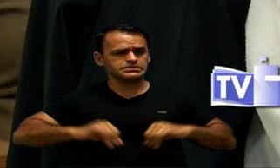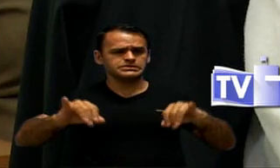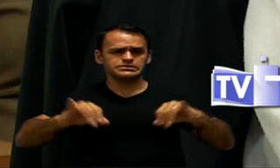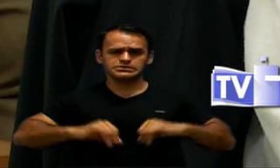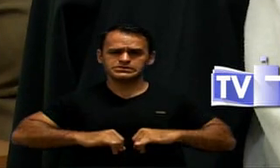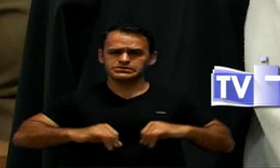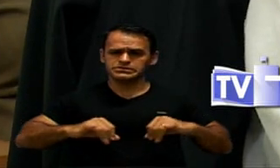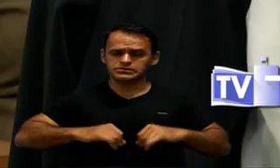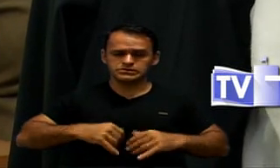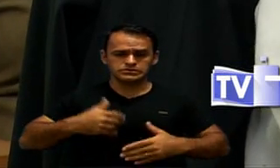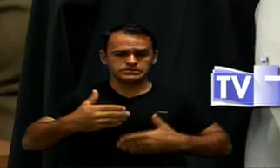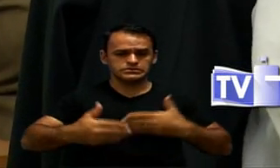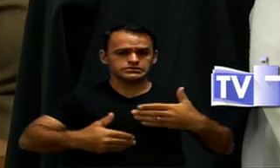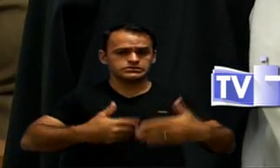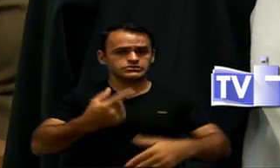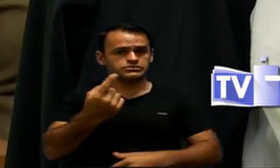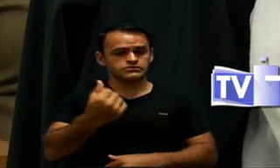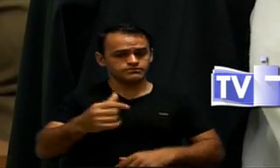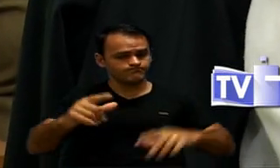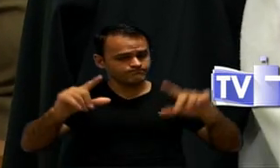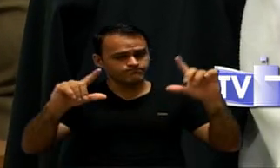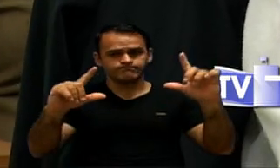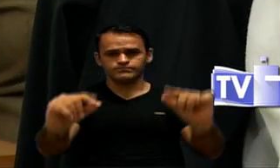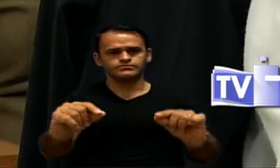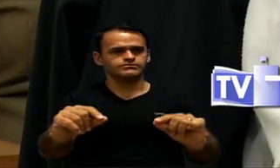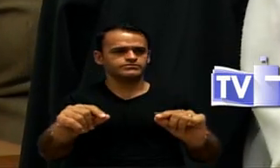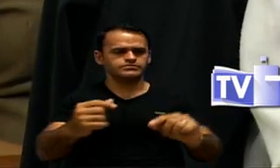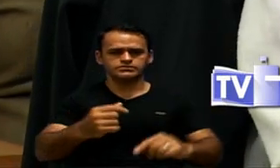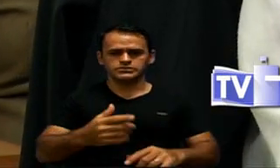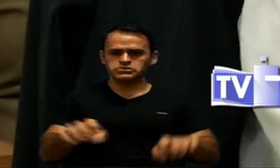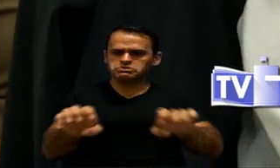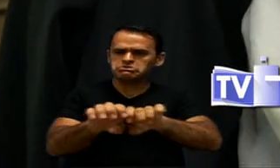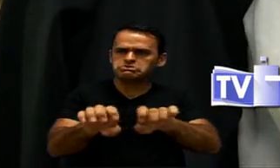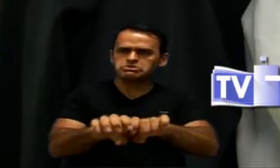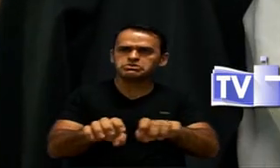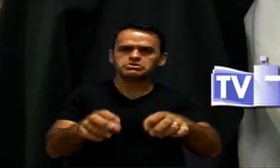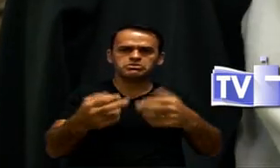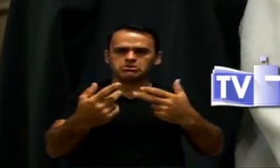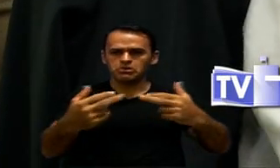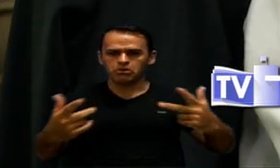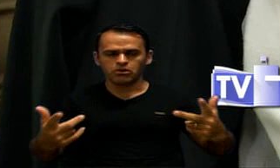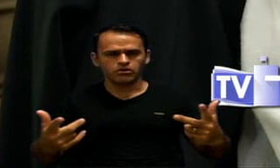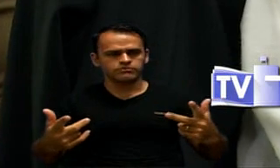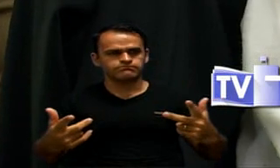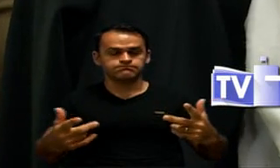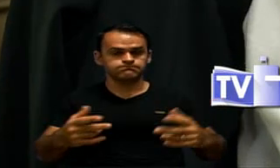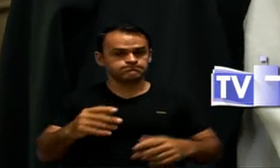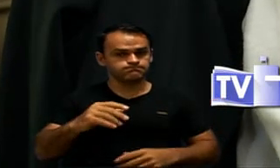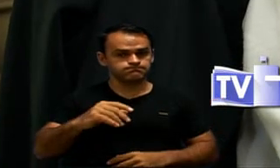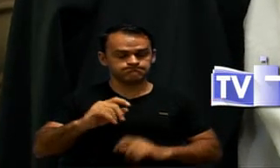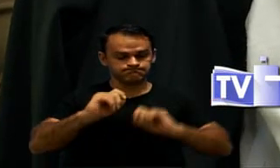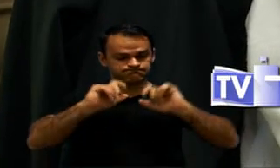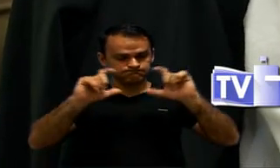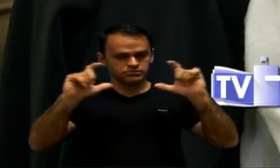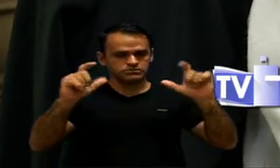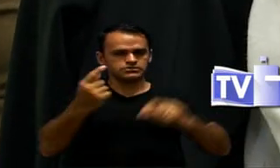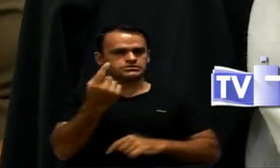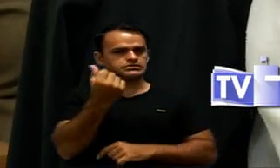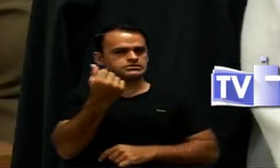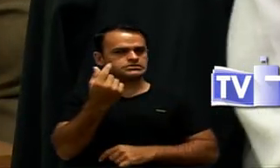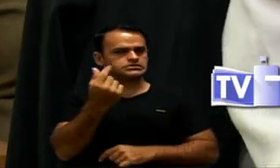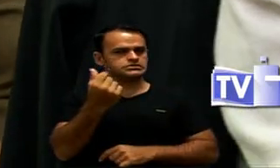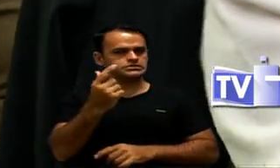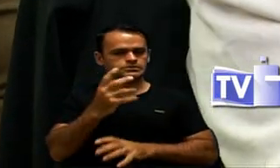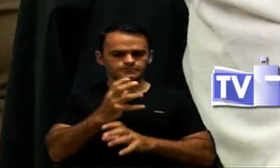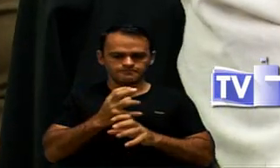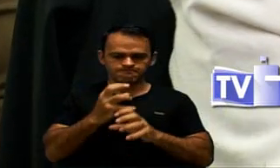grande esvaziamento de recursos financeiros. Não adianta só ter estrutura. Então, a gente tem que ficar de olho no orçamento,